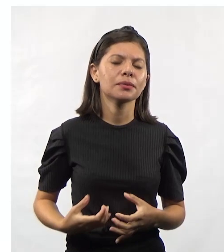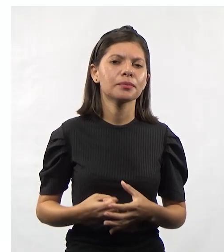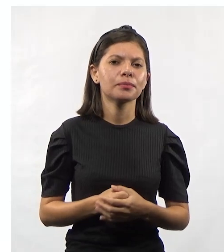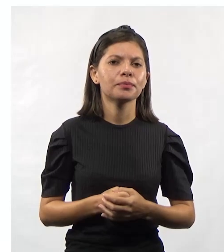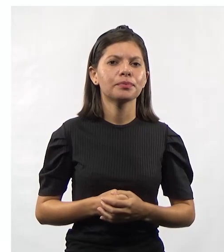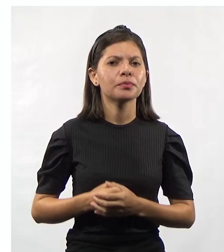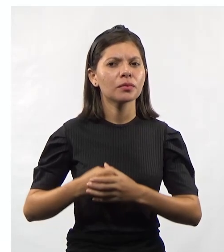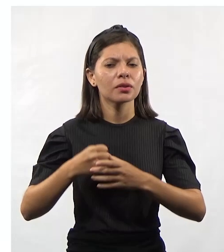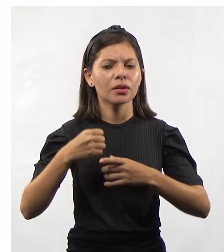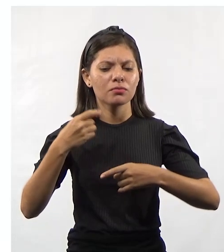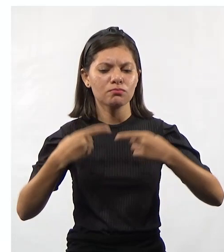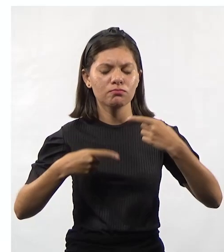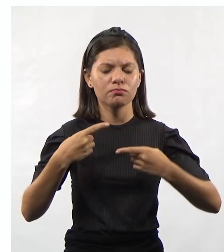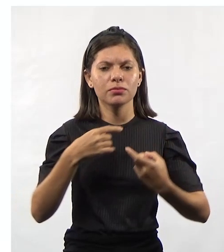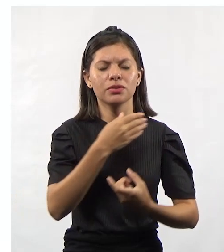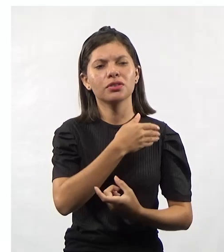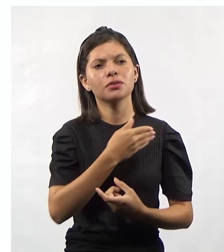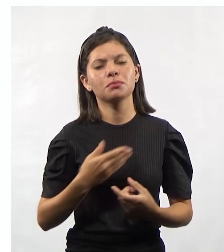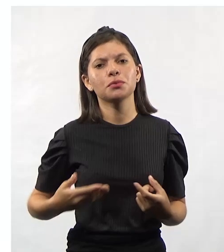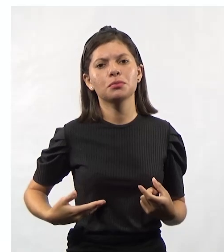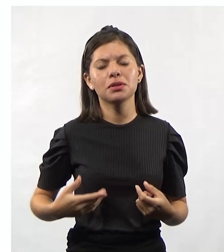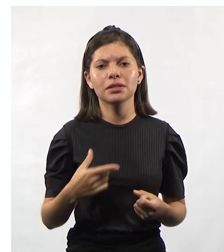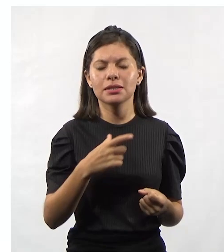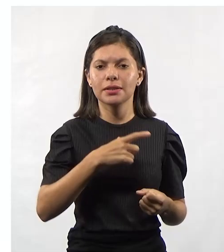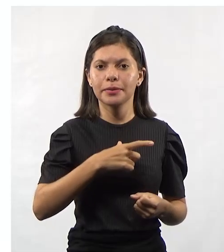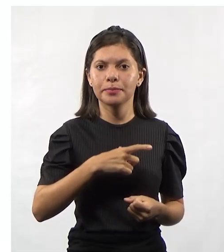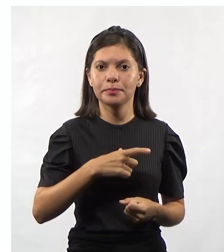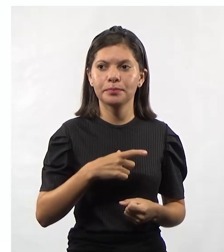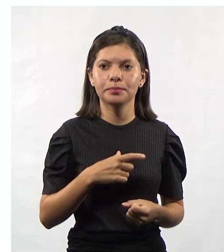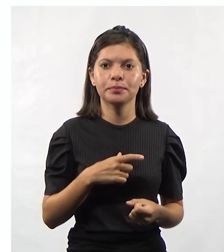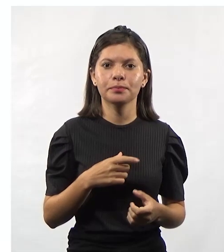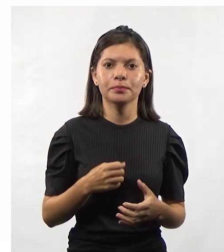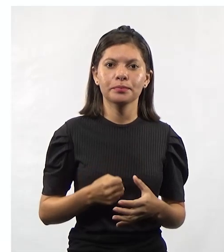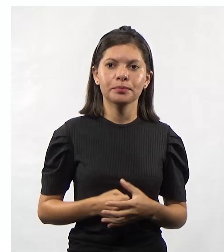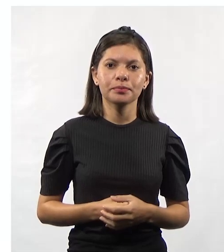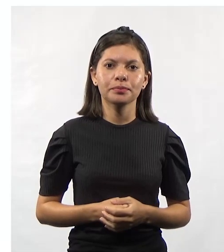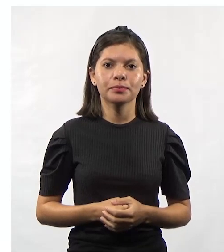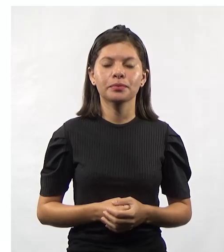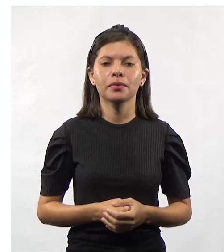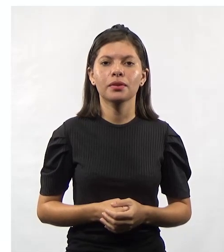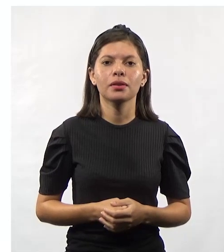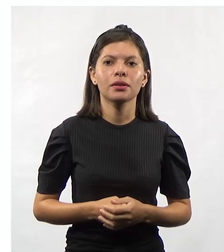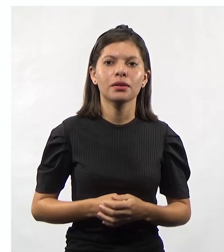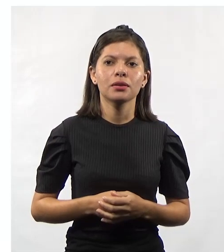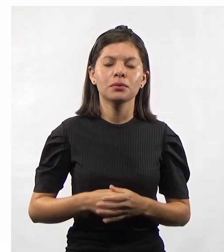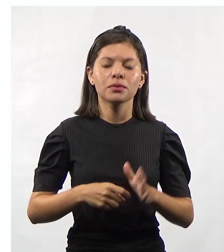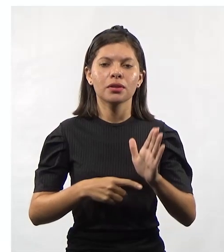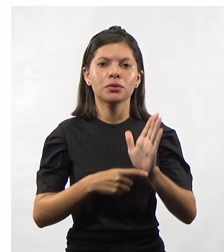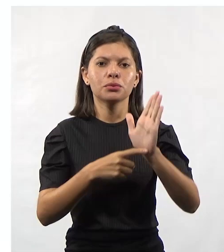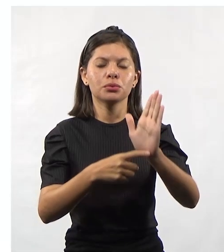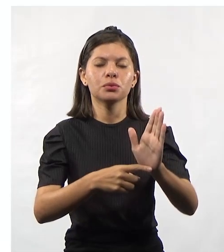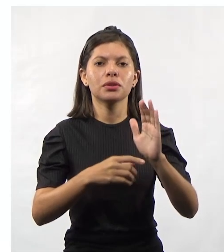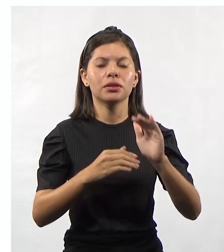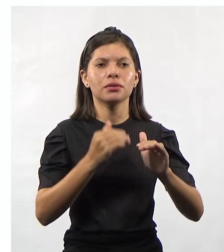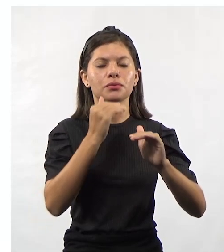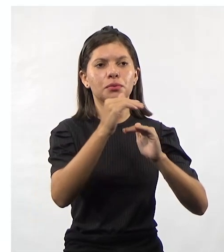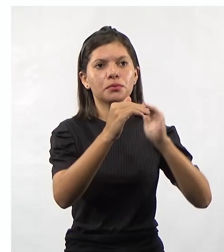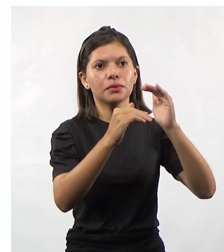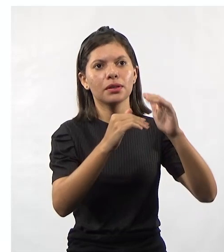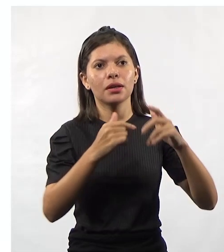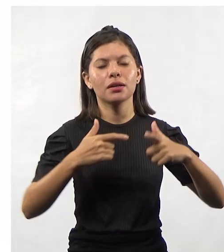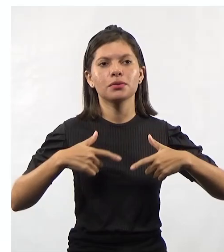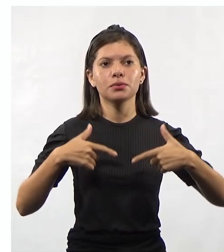né? Quais são as políticas públicas que nós temos que nos nos